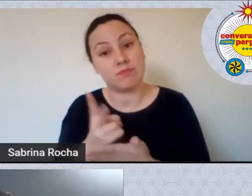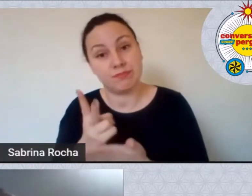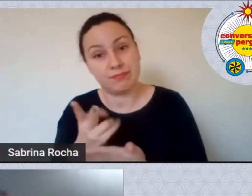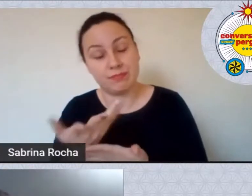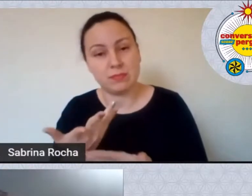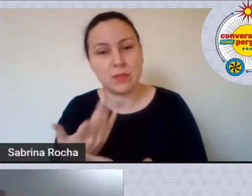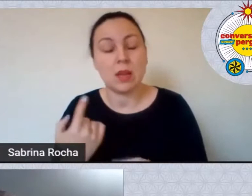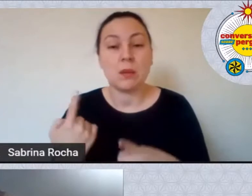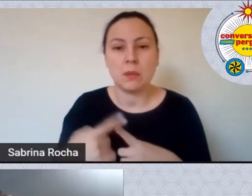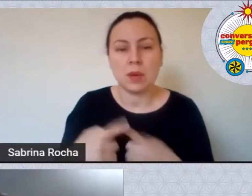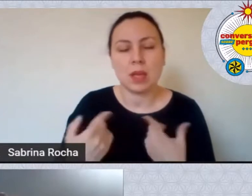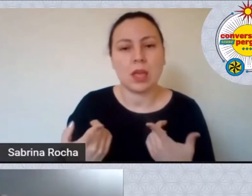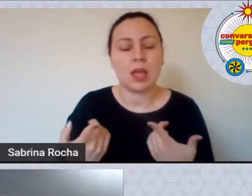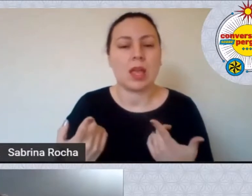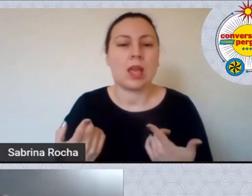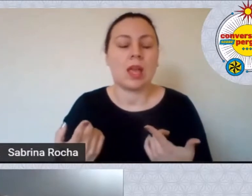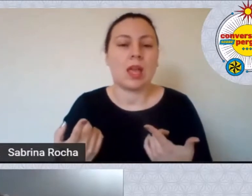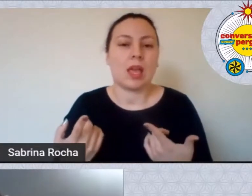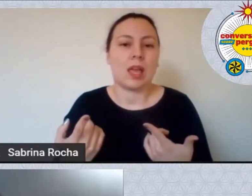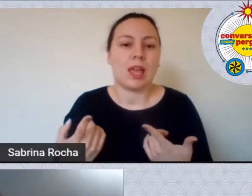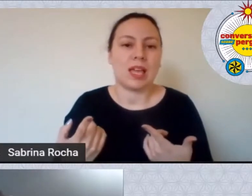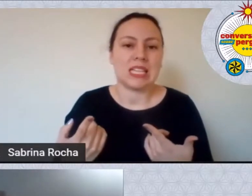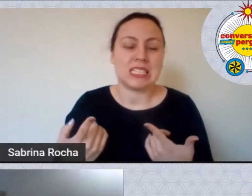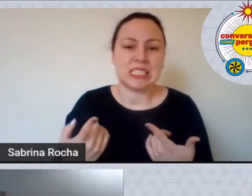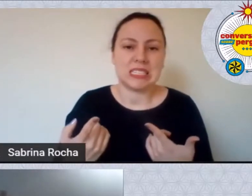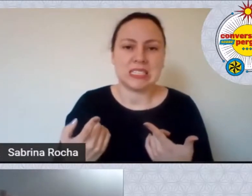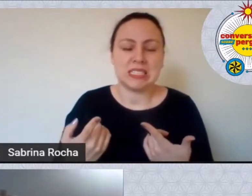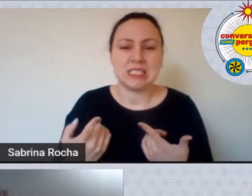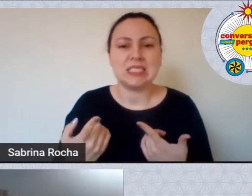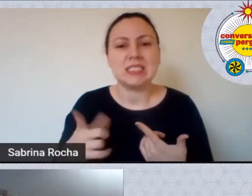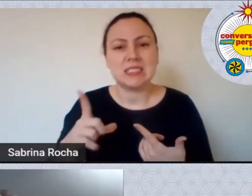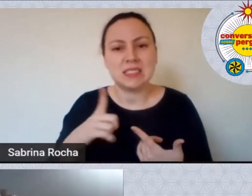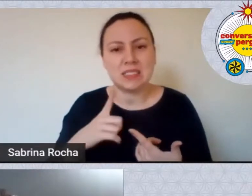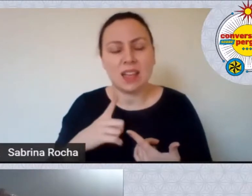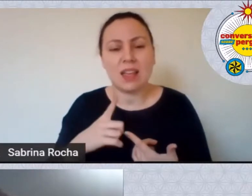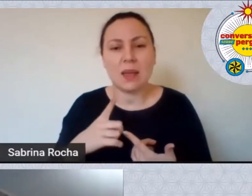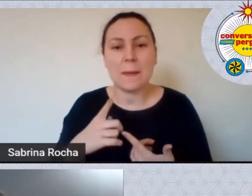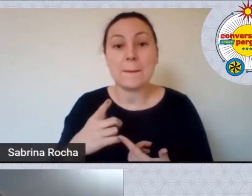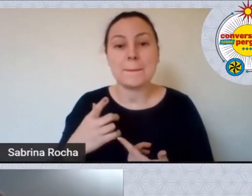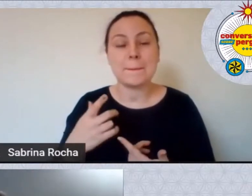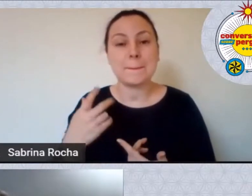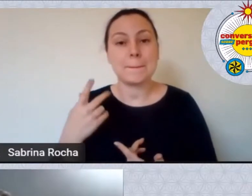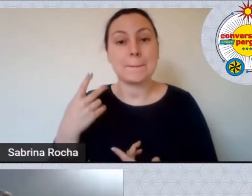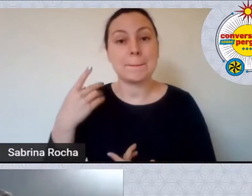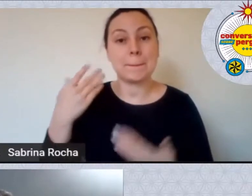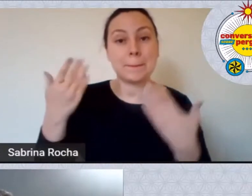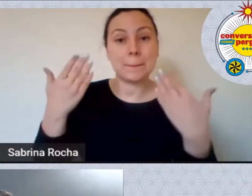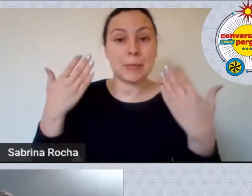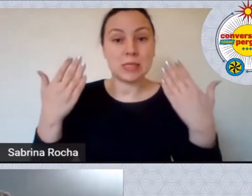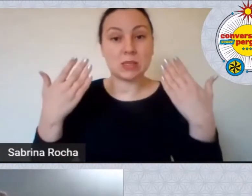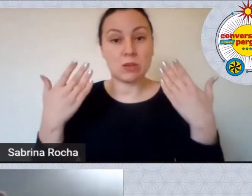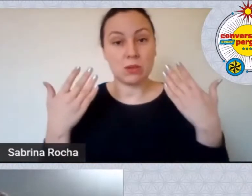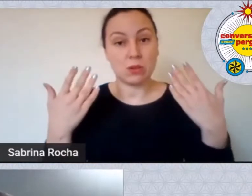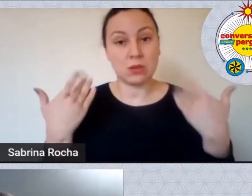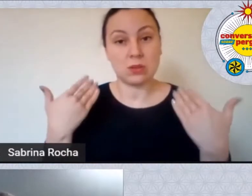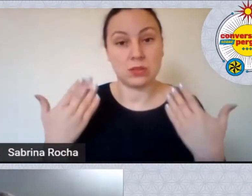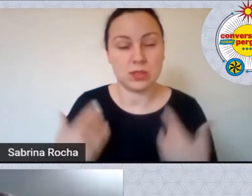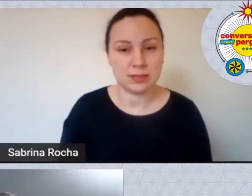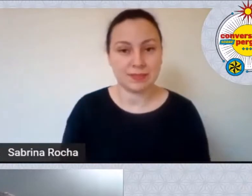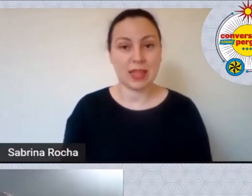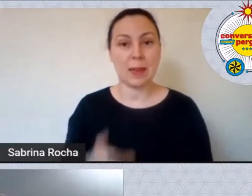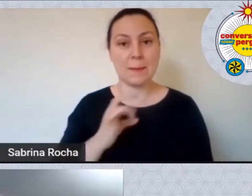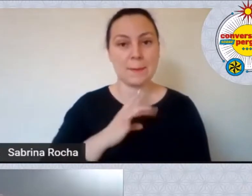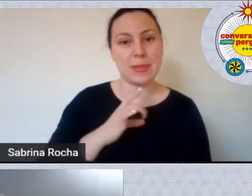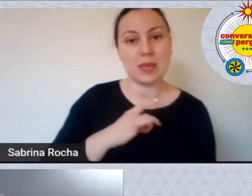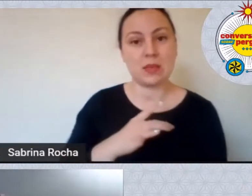isso com os seus recursos, não só materiais, mas psíquicos, e que deixa, por exemplo, temores,